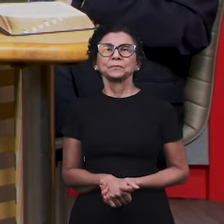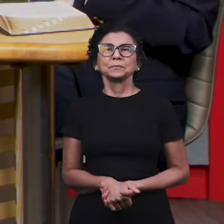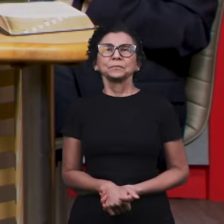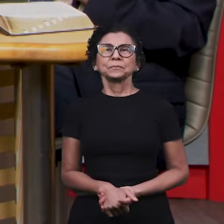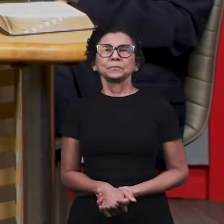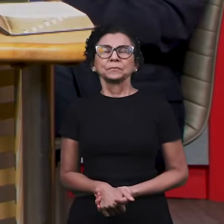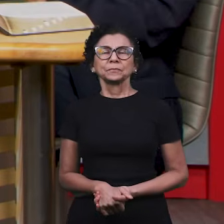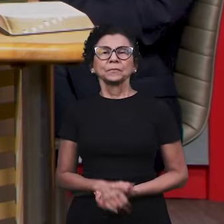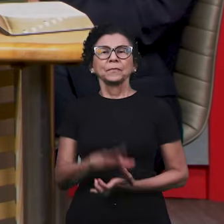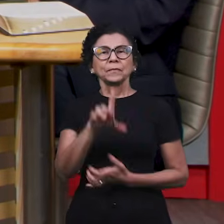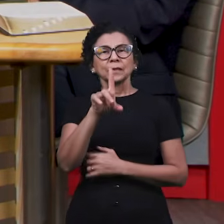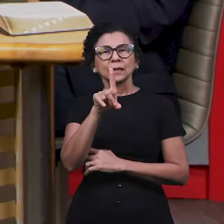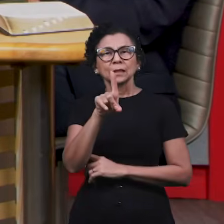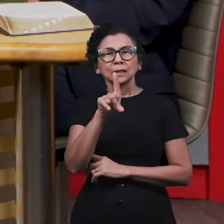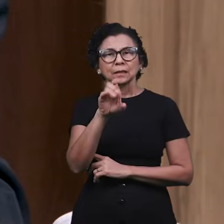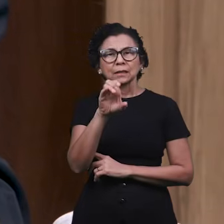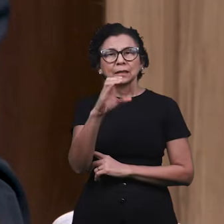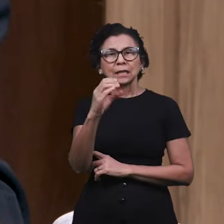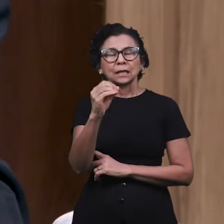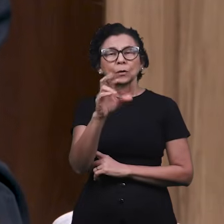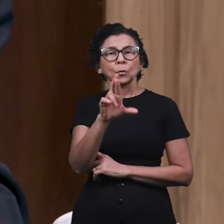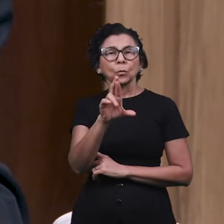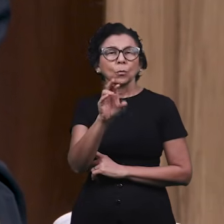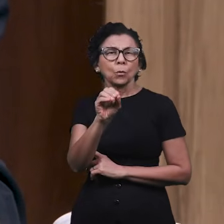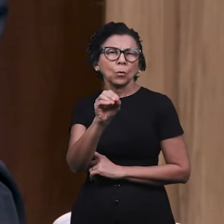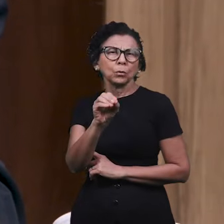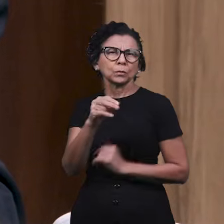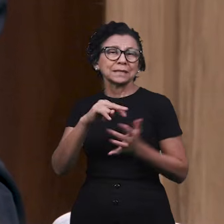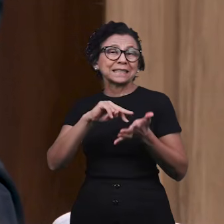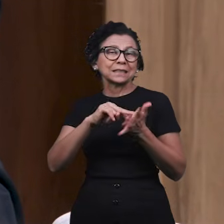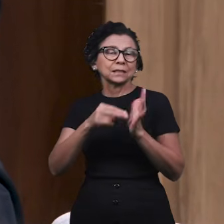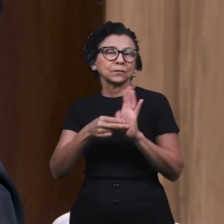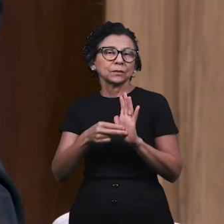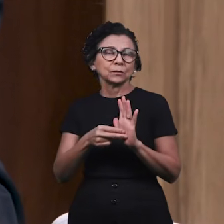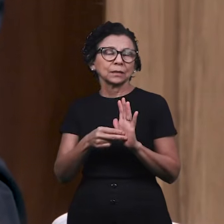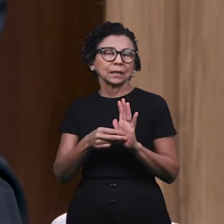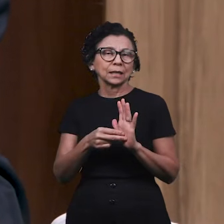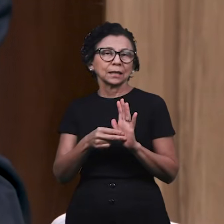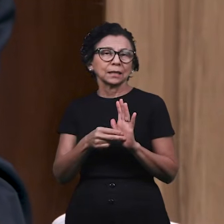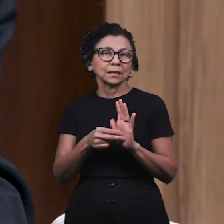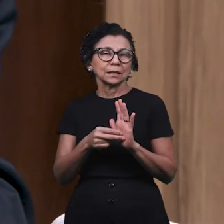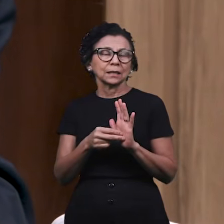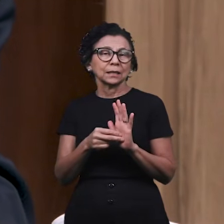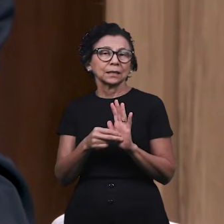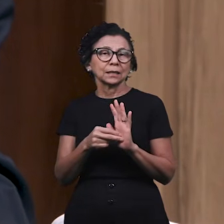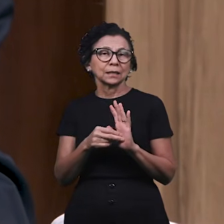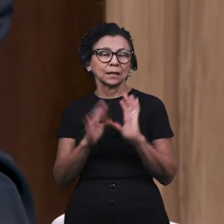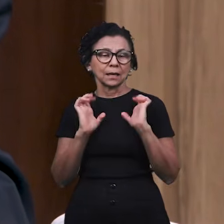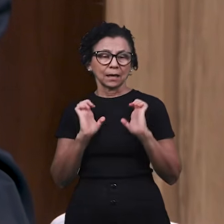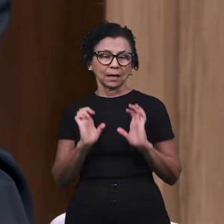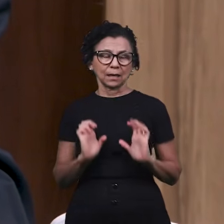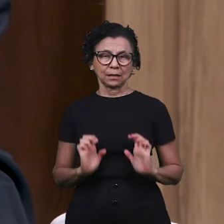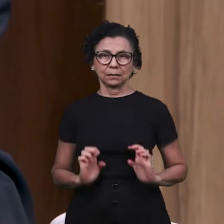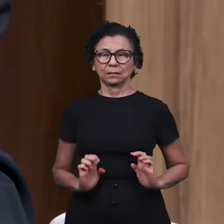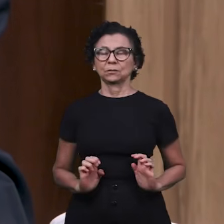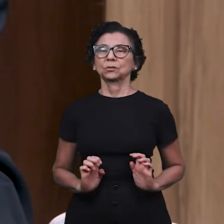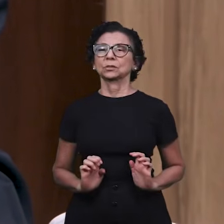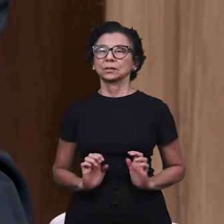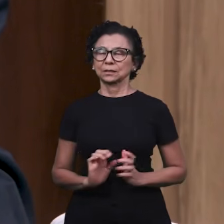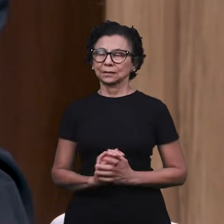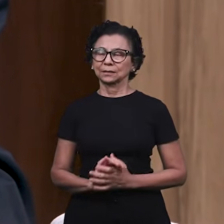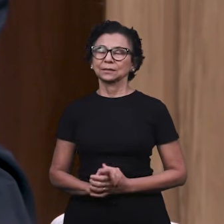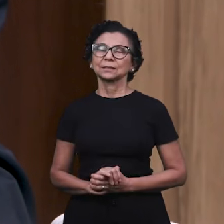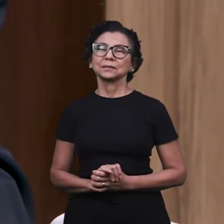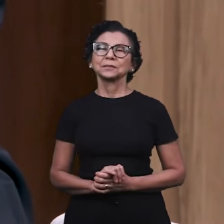de decoro está muito ligado também à questão ética. Isso. Por isso nós vamos falar aqui